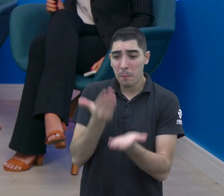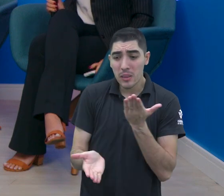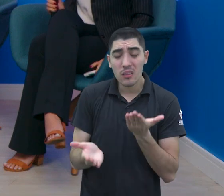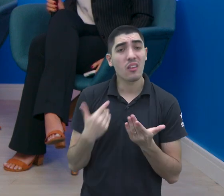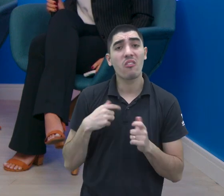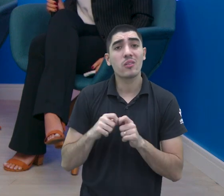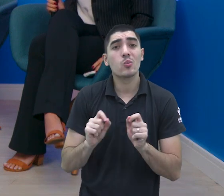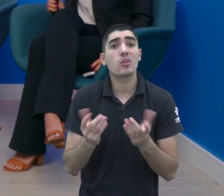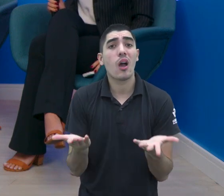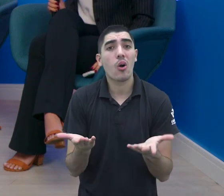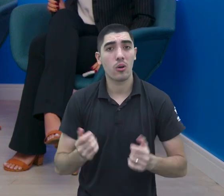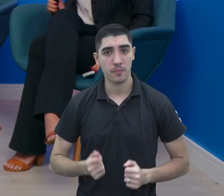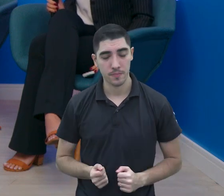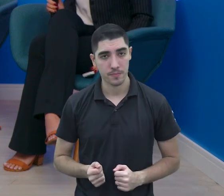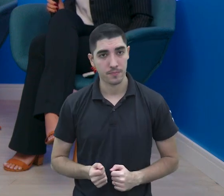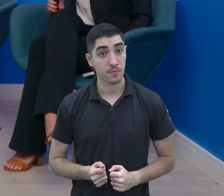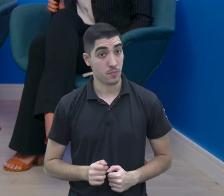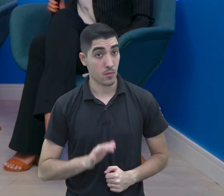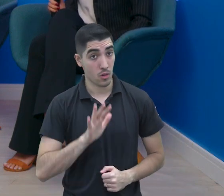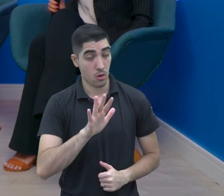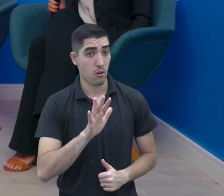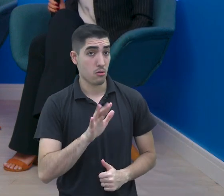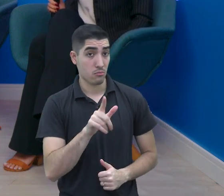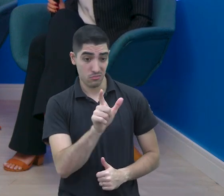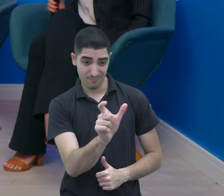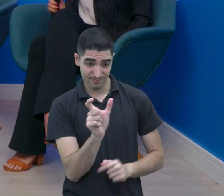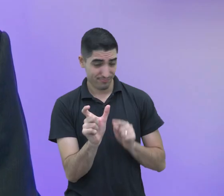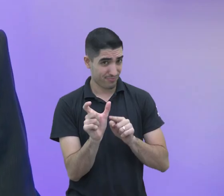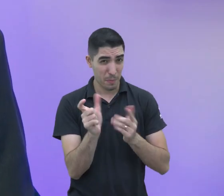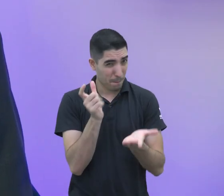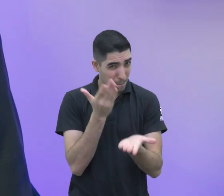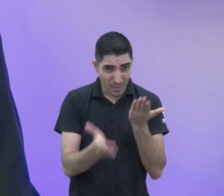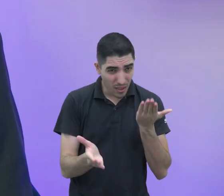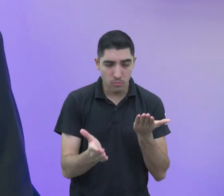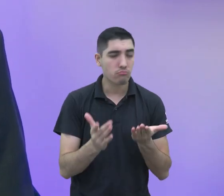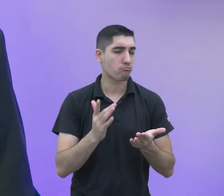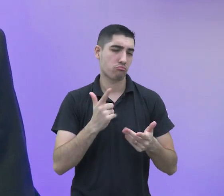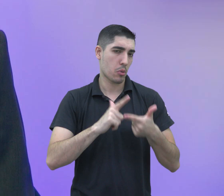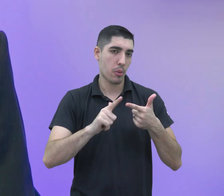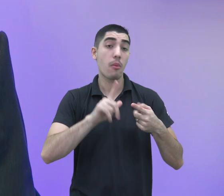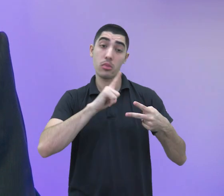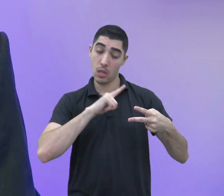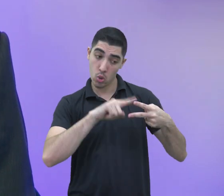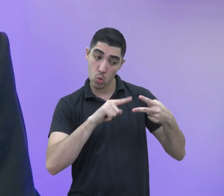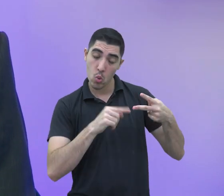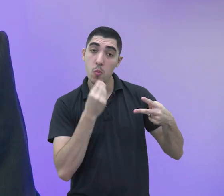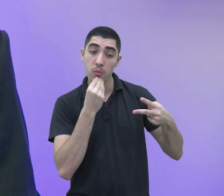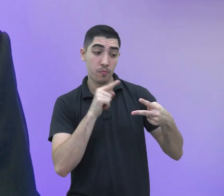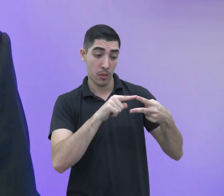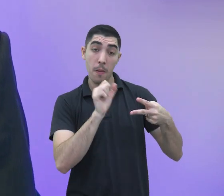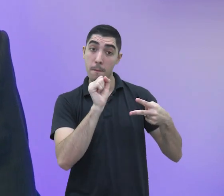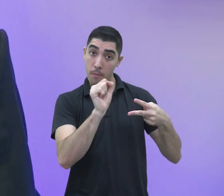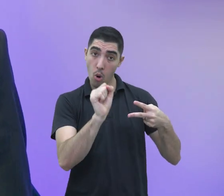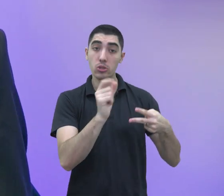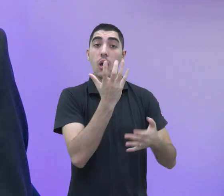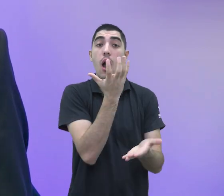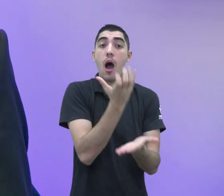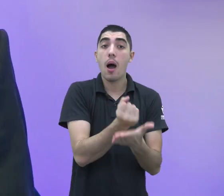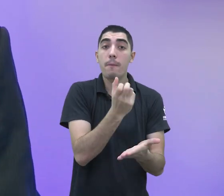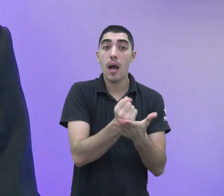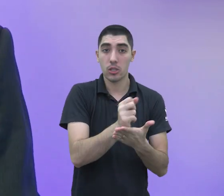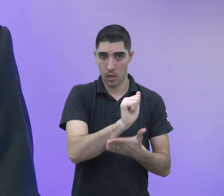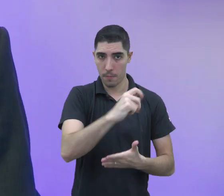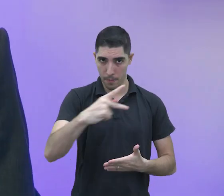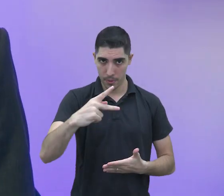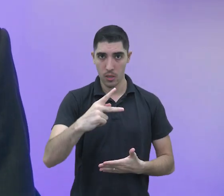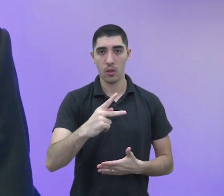eleitor? Olha, ainda assim é possível, tá? Se ele não tiver o título, ele tem duas opções. Ou ele baixa o título